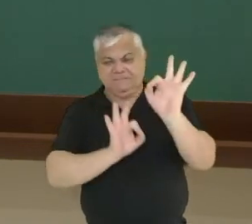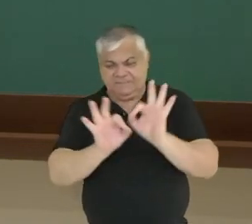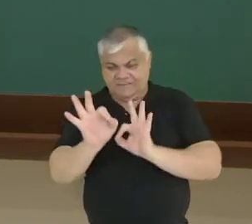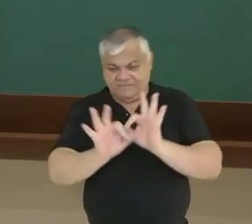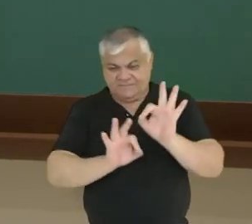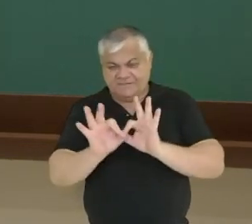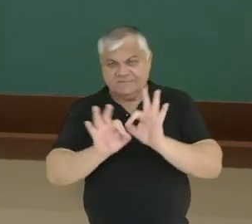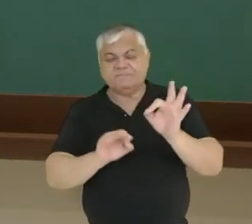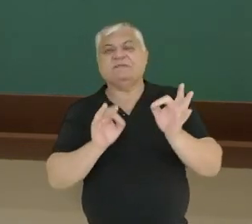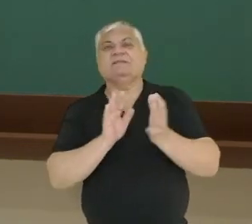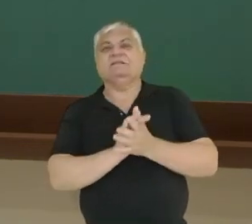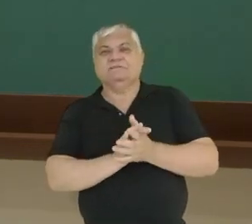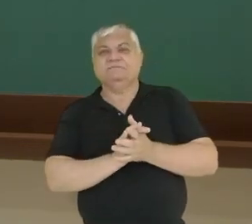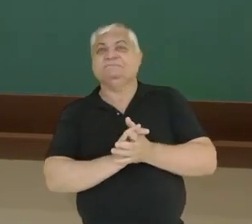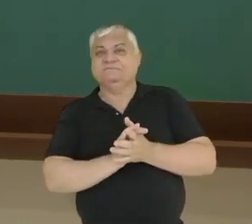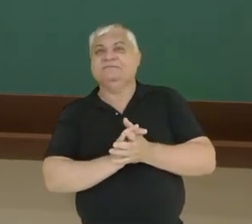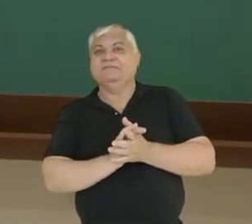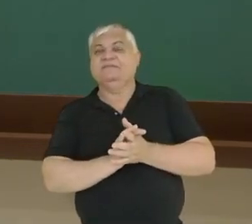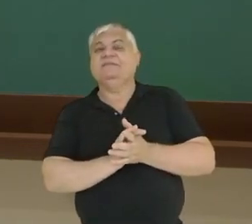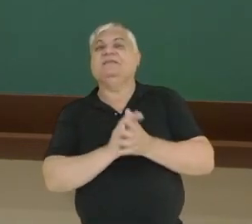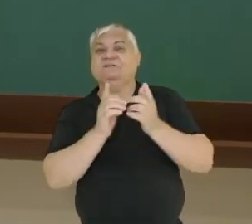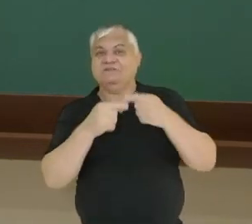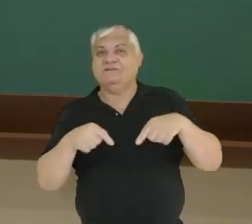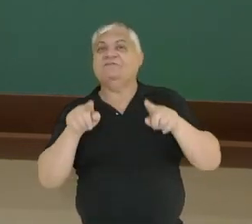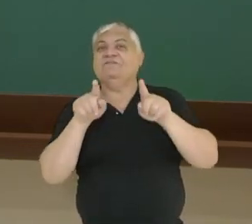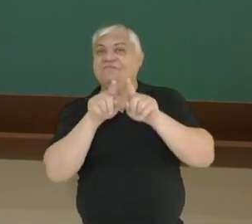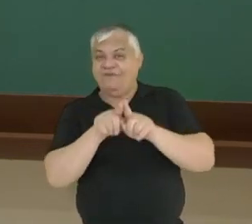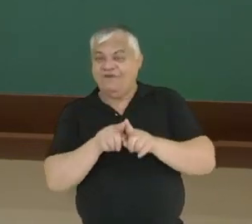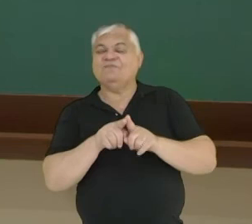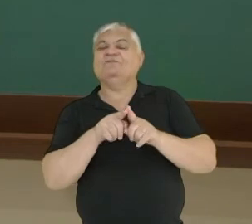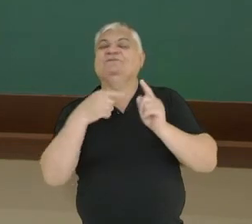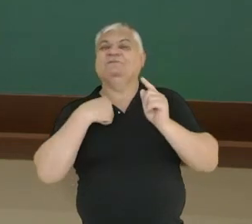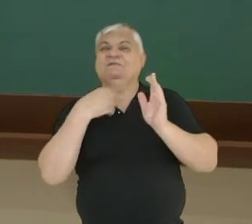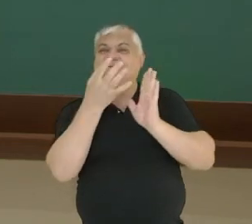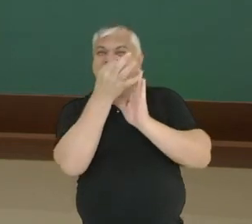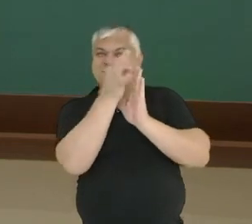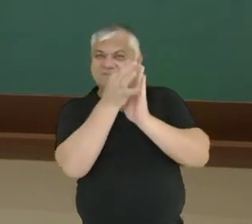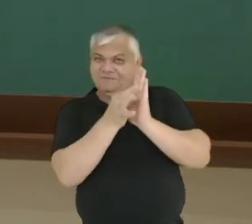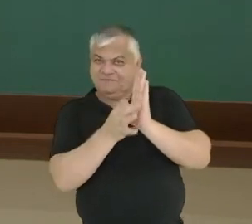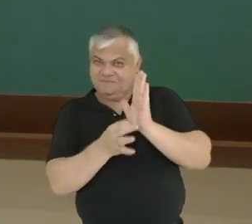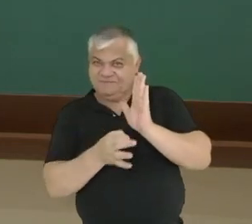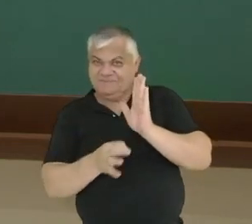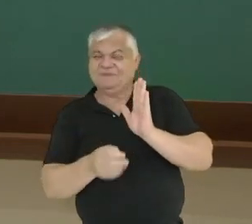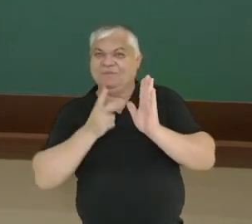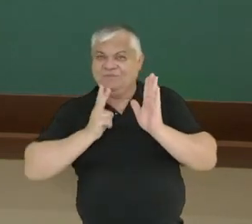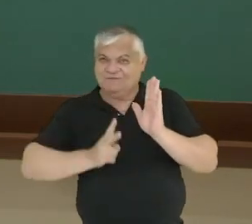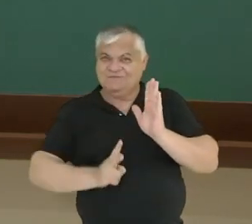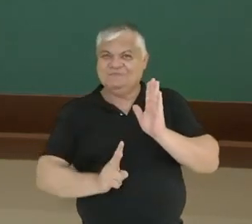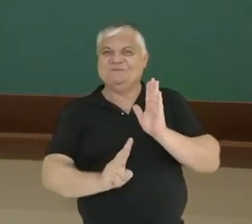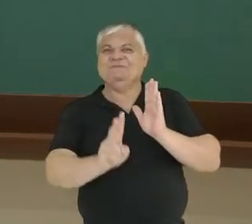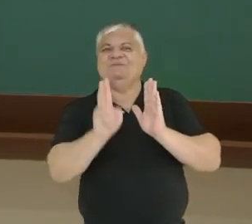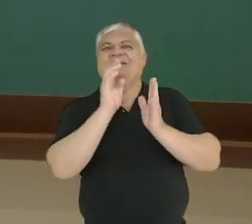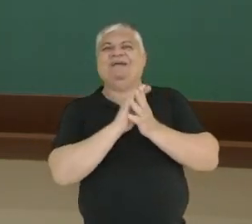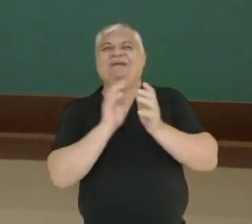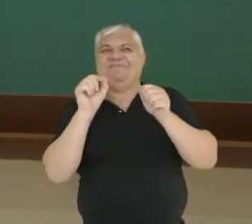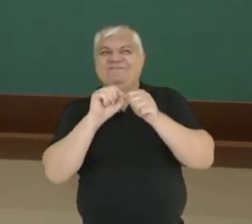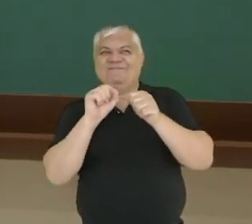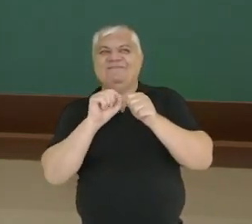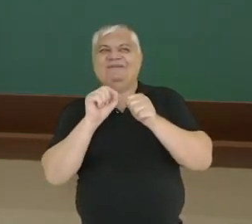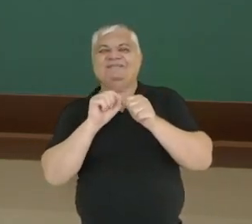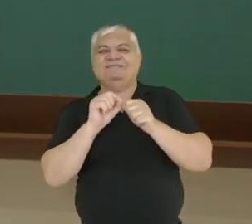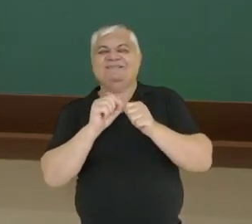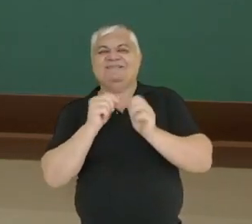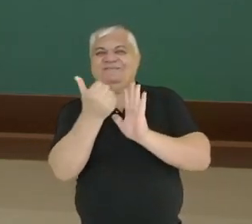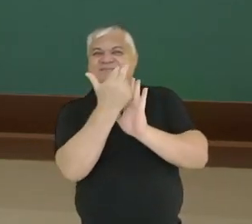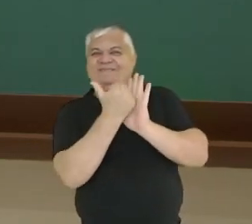essa atividade, essa parte da atividade, e na sequência eu volto para darmos continuidade na